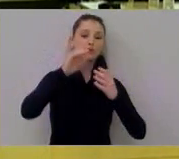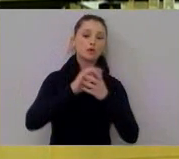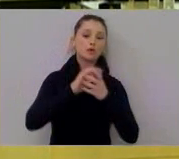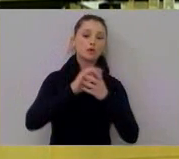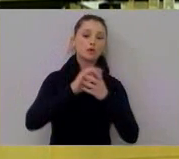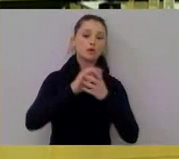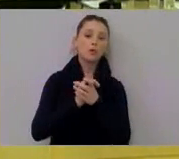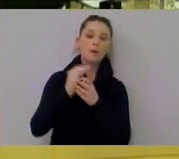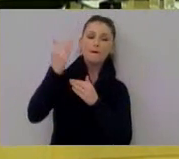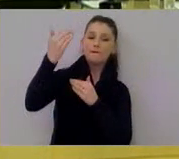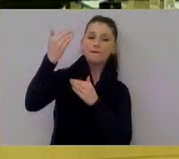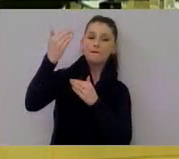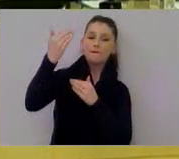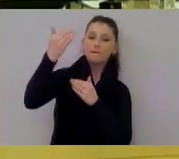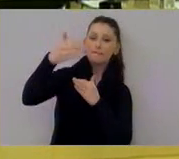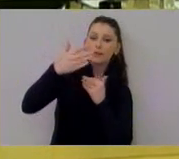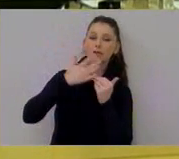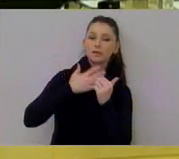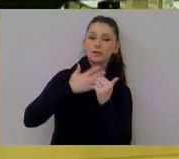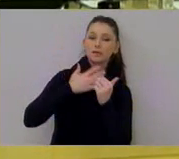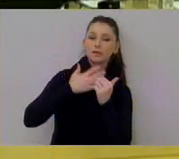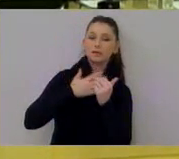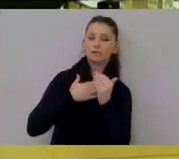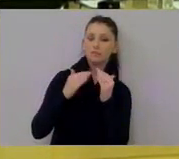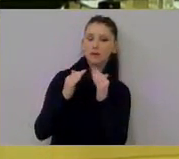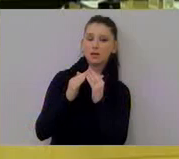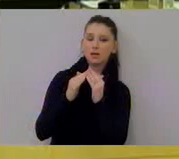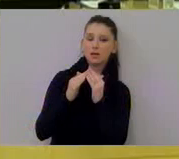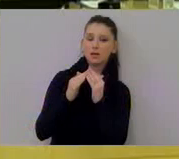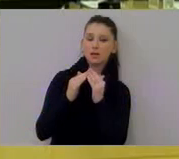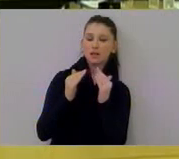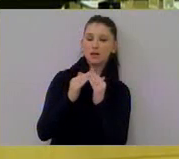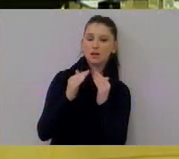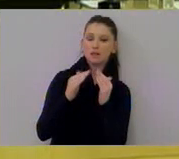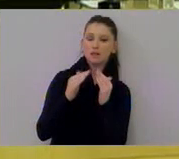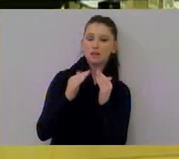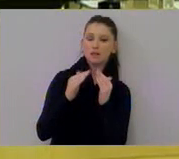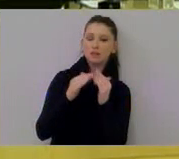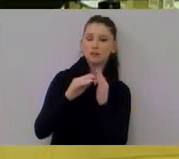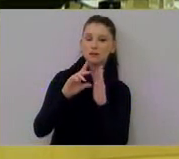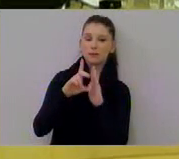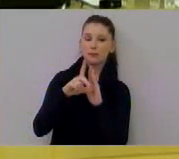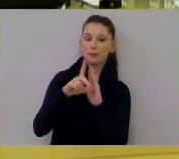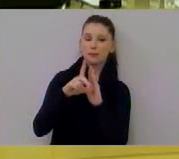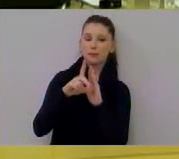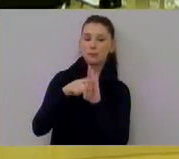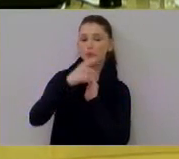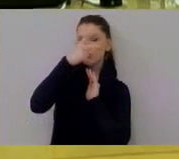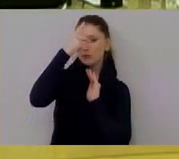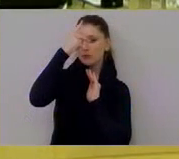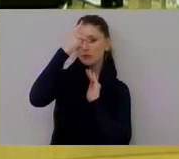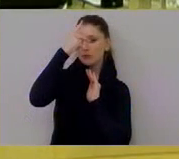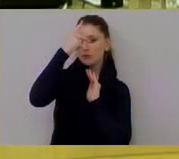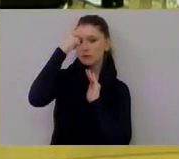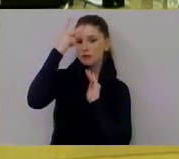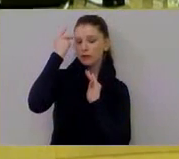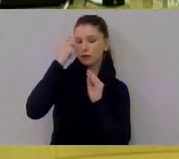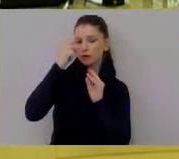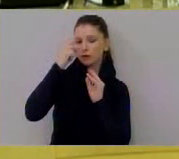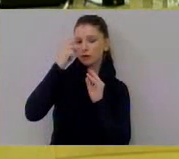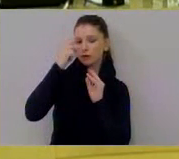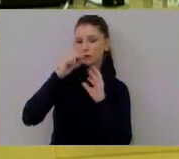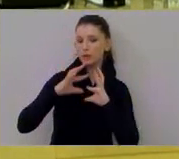após a prefeitura fazer a retirada da areia que está